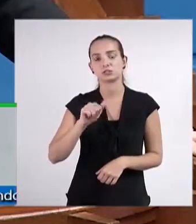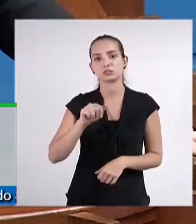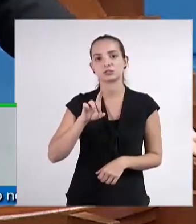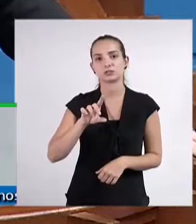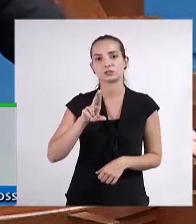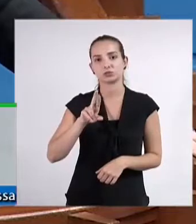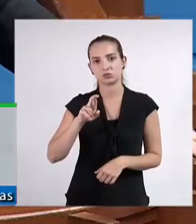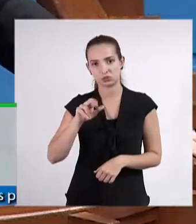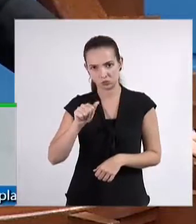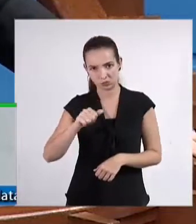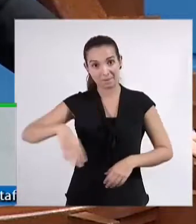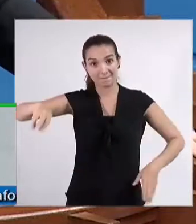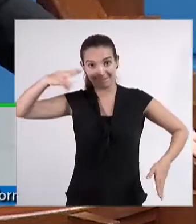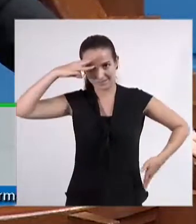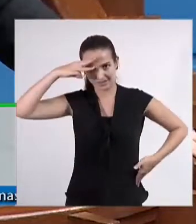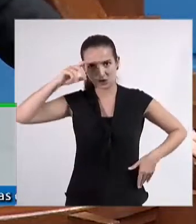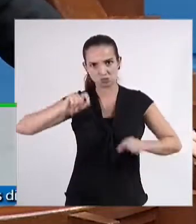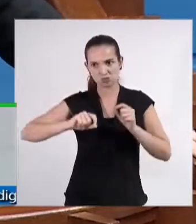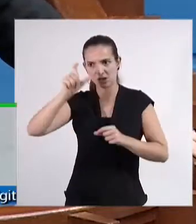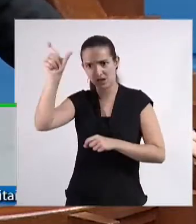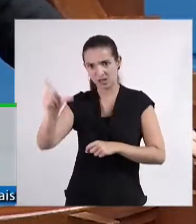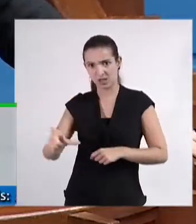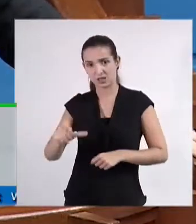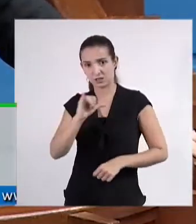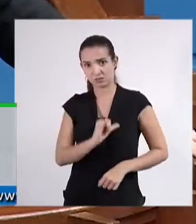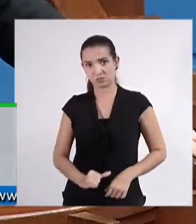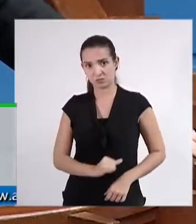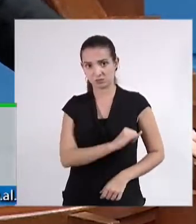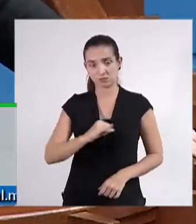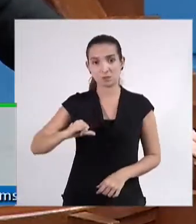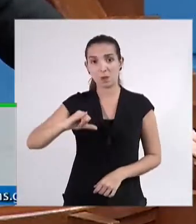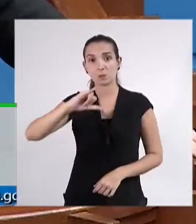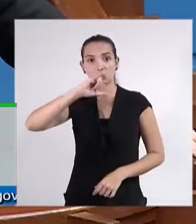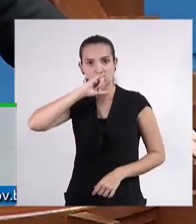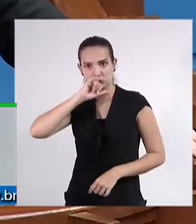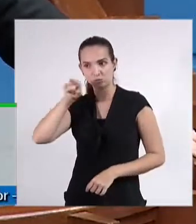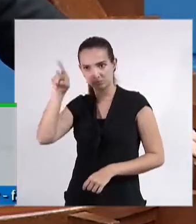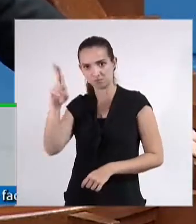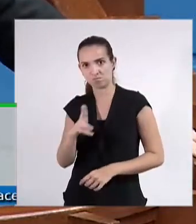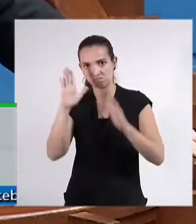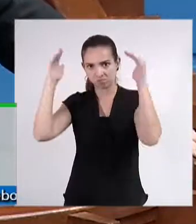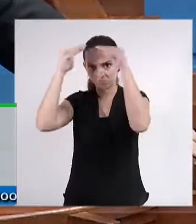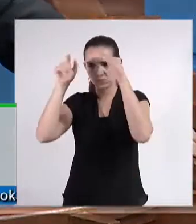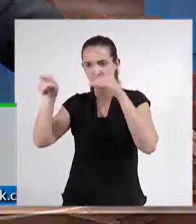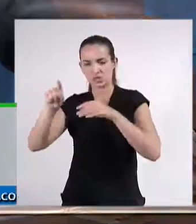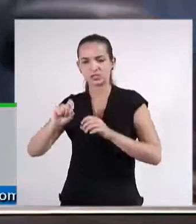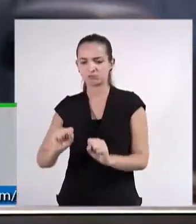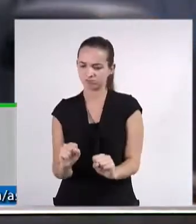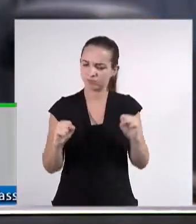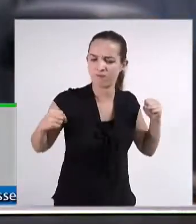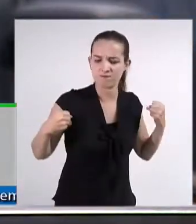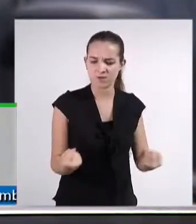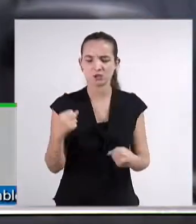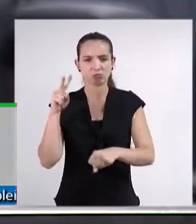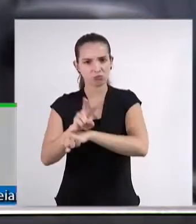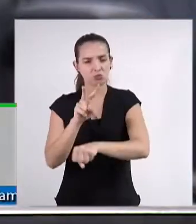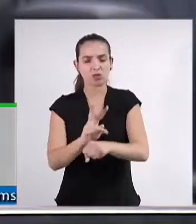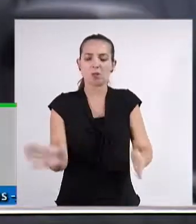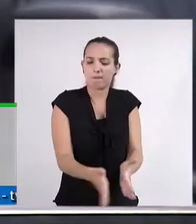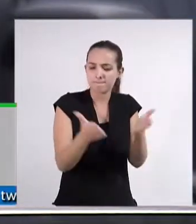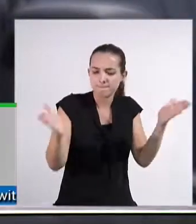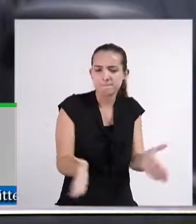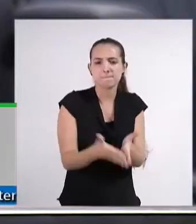uma voz corajosa, intrépida, de defesa dos pobres e